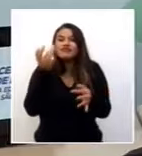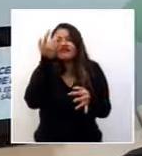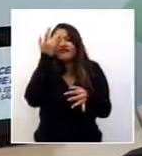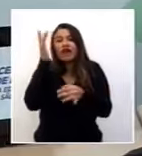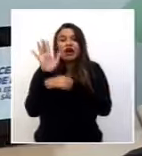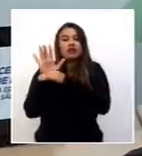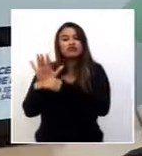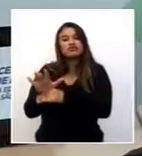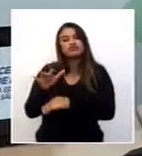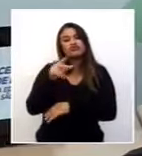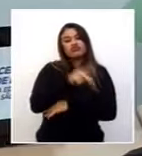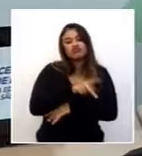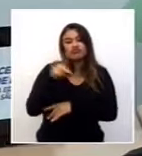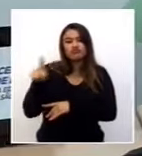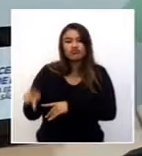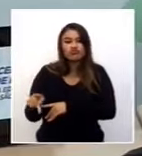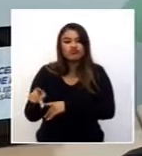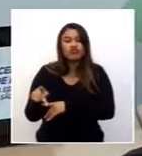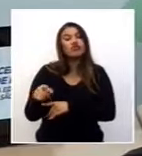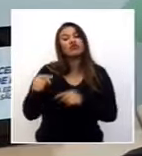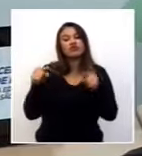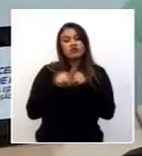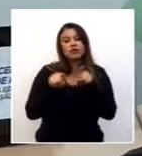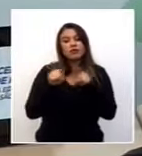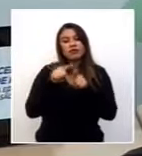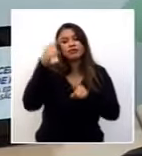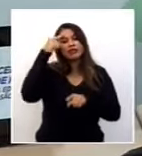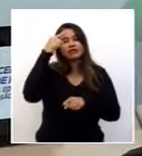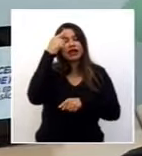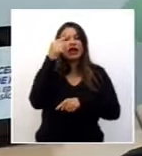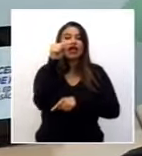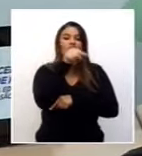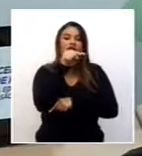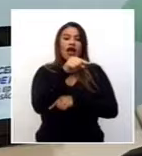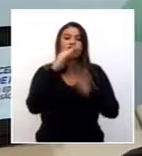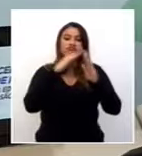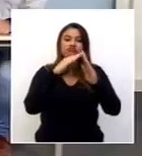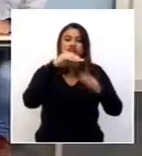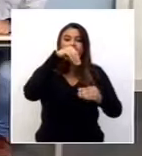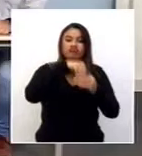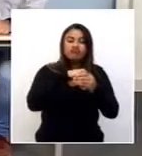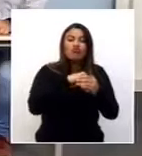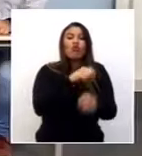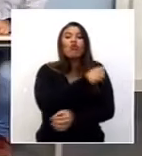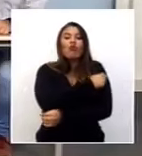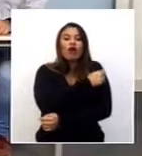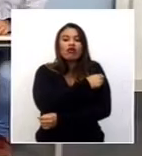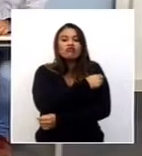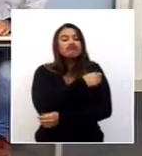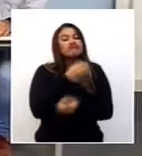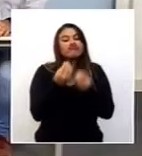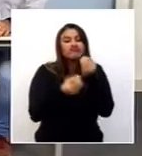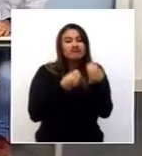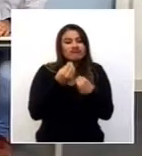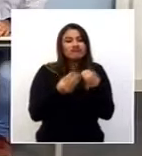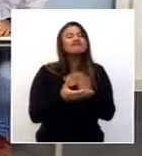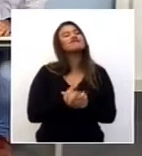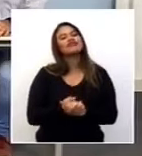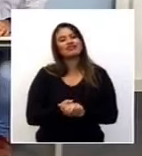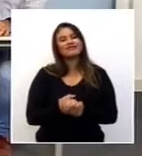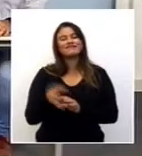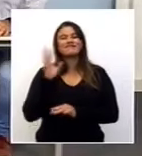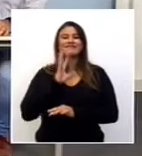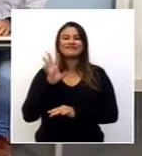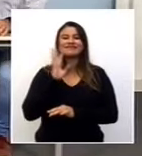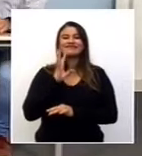tanto trabalho, até mesmo tem que considerar o que os alunos estão fazendo em casa, né? Olha só que bacana.